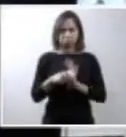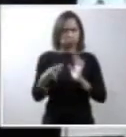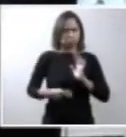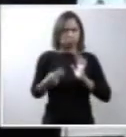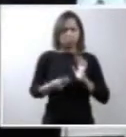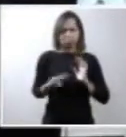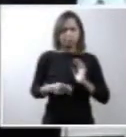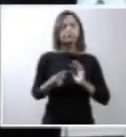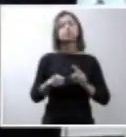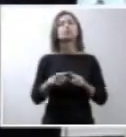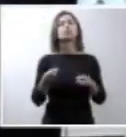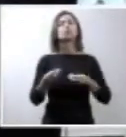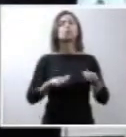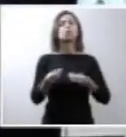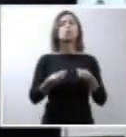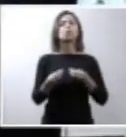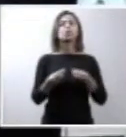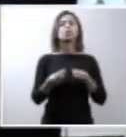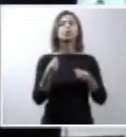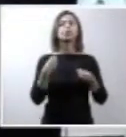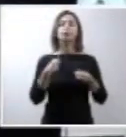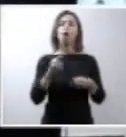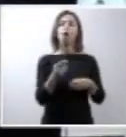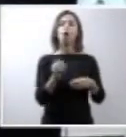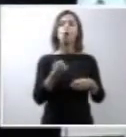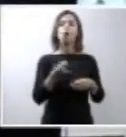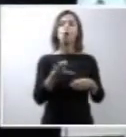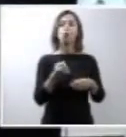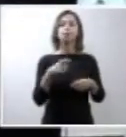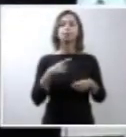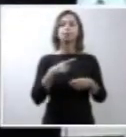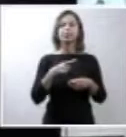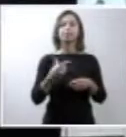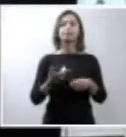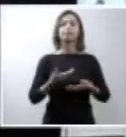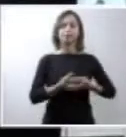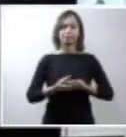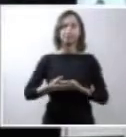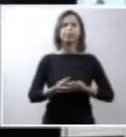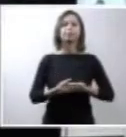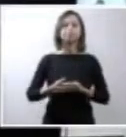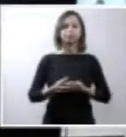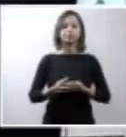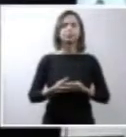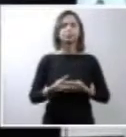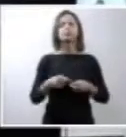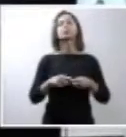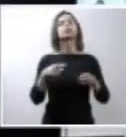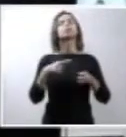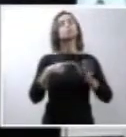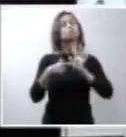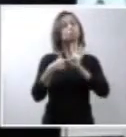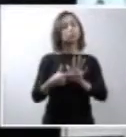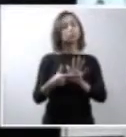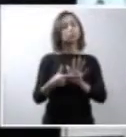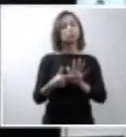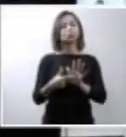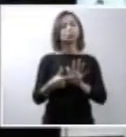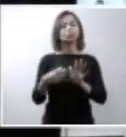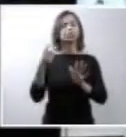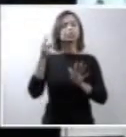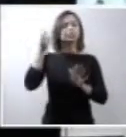são os hormônios que são lançados pelo feto e que são detectados e que mostram isso. Desde